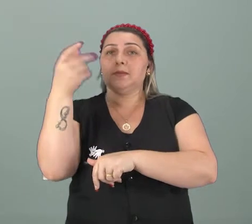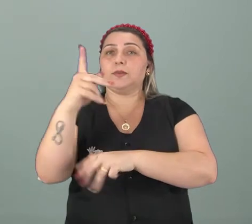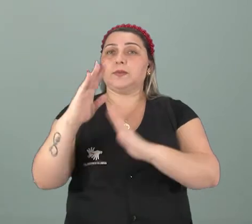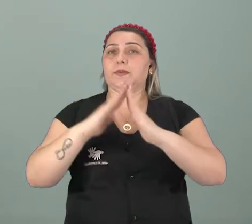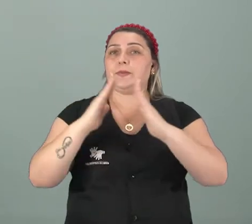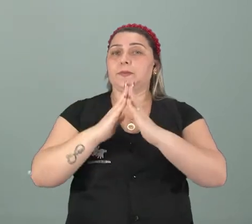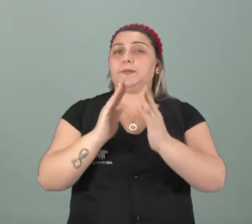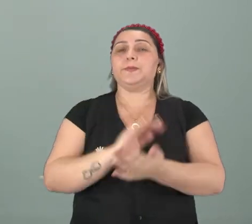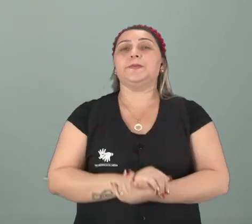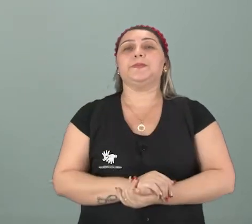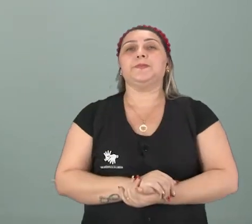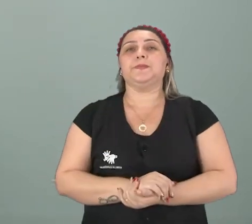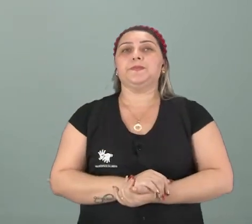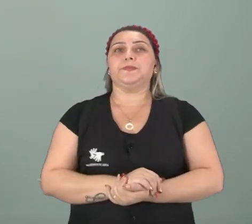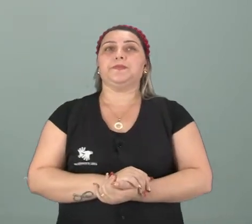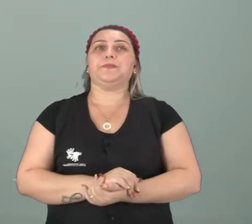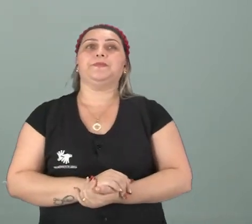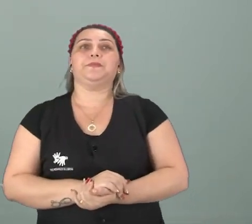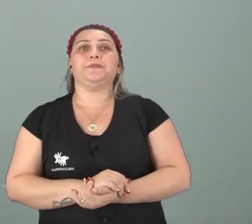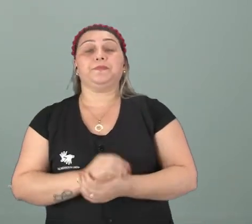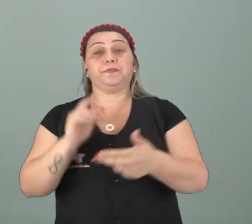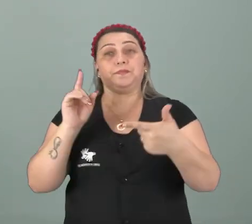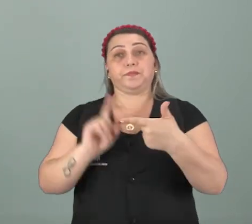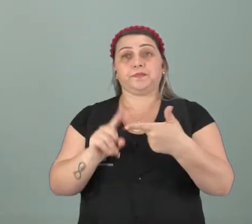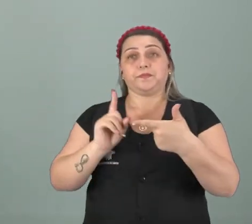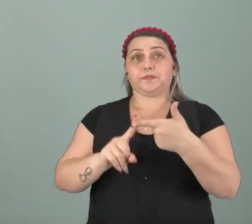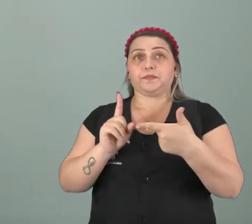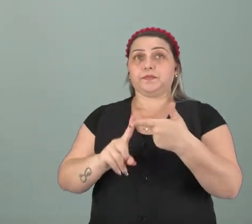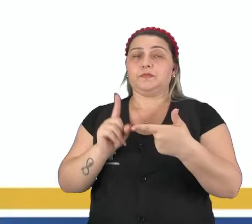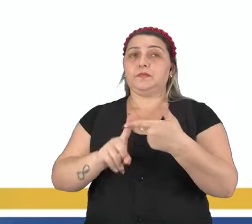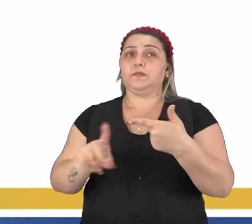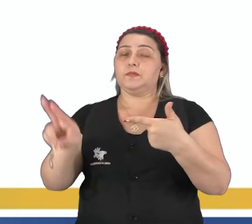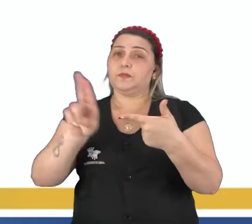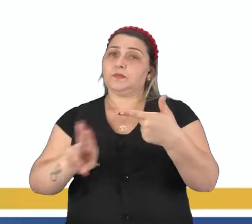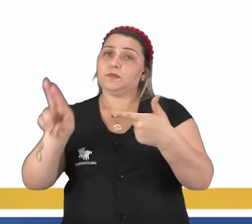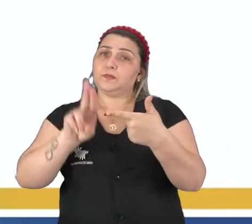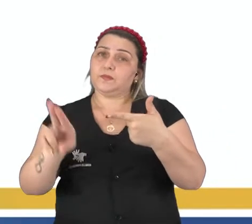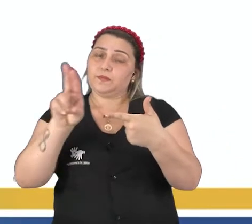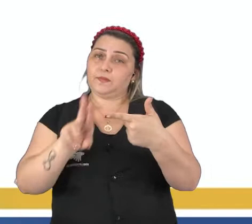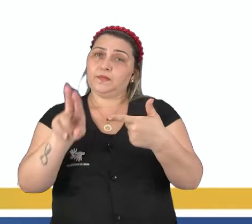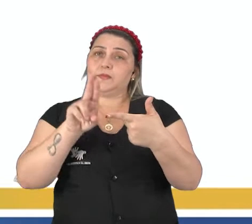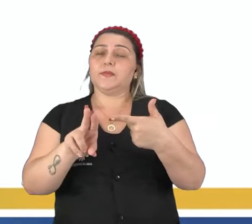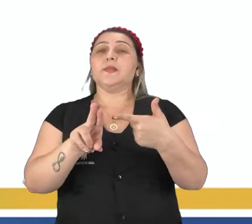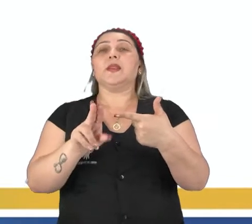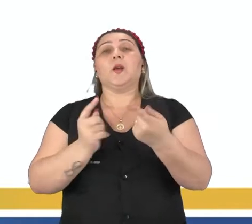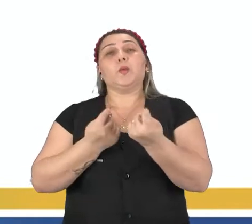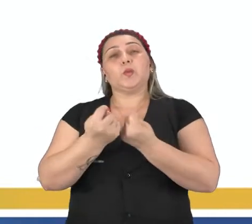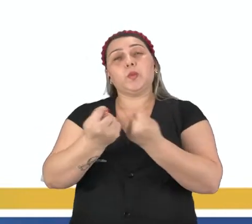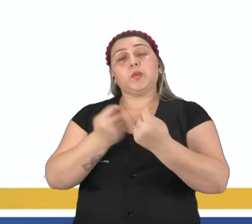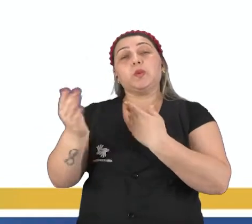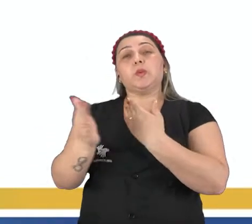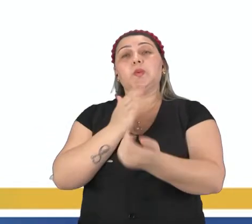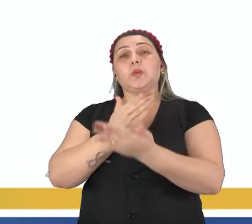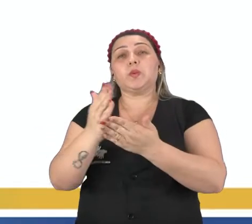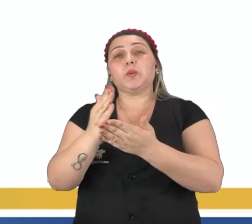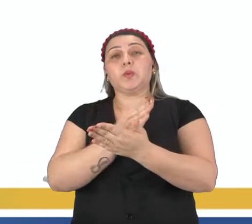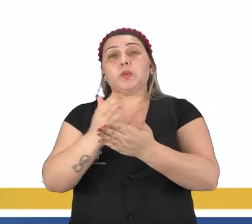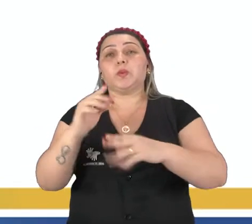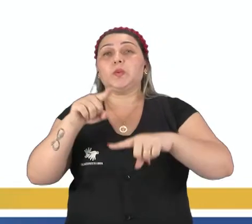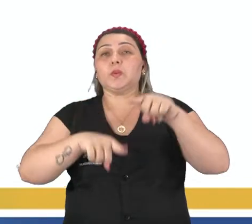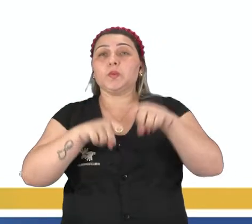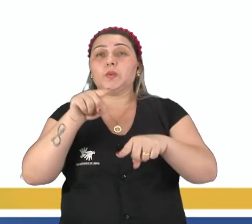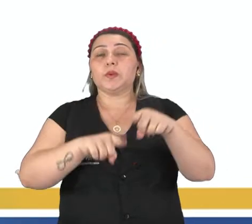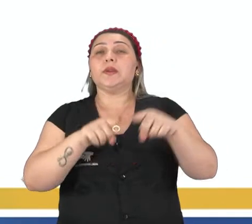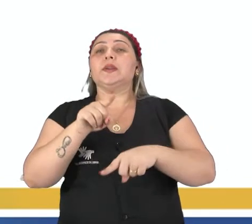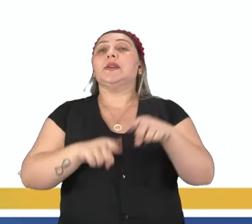sua casa, tá? A segunda dica, né, é usar de forma moderada alguns equipamentos que